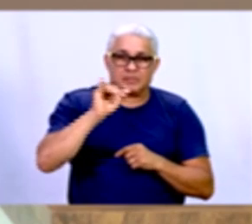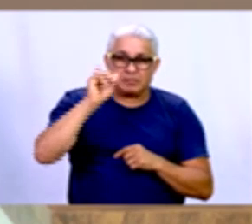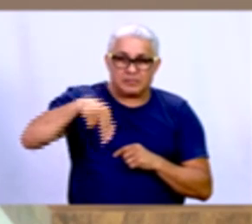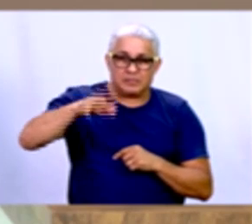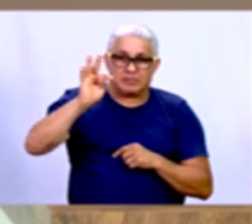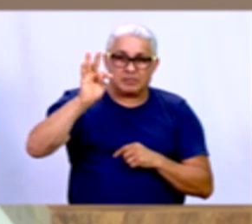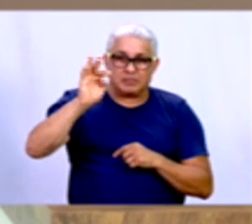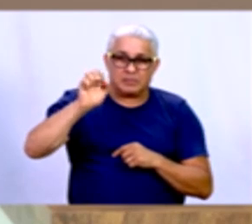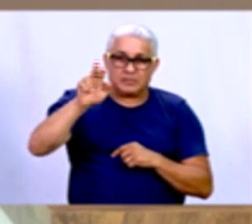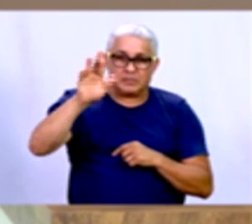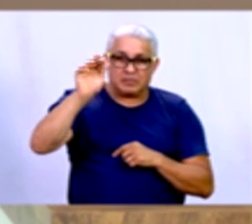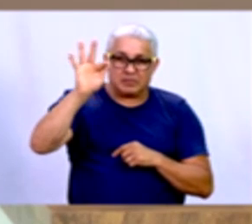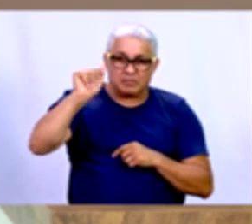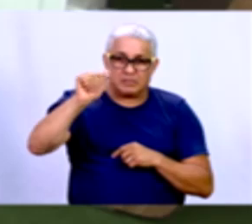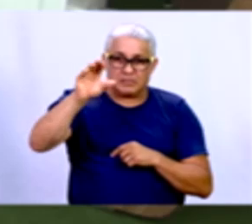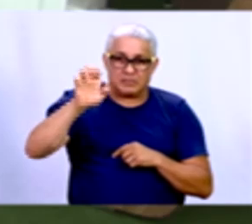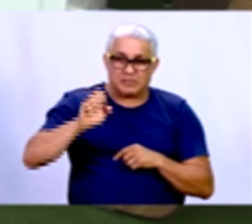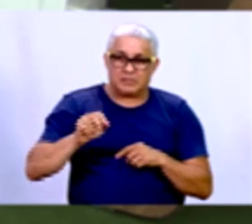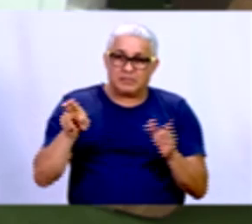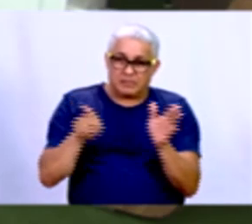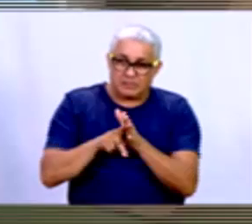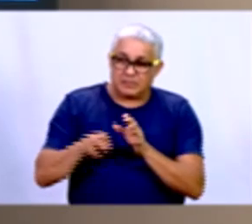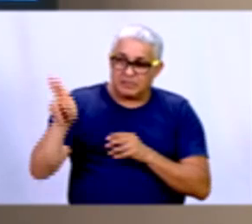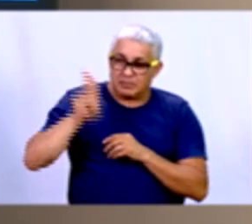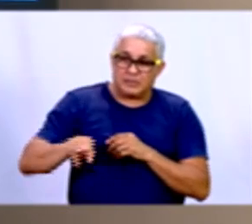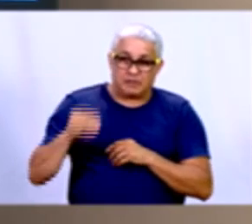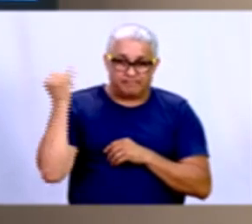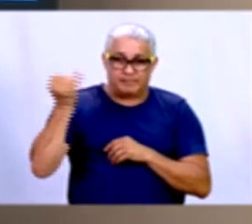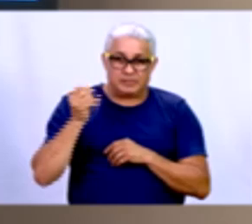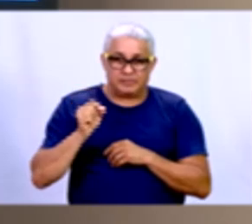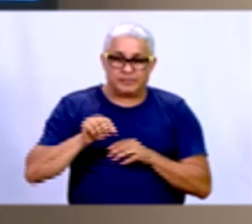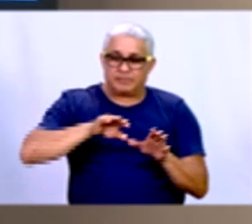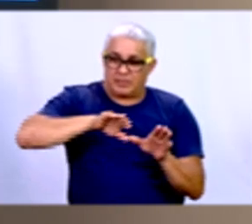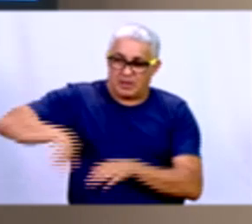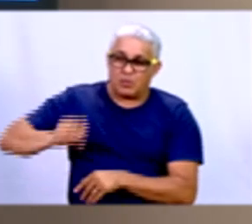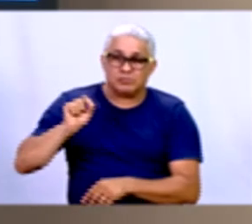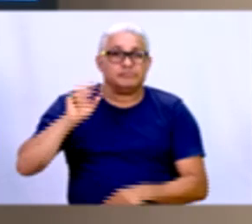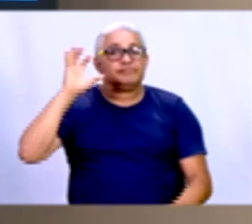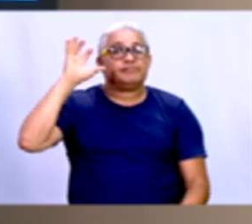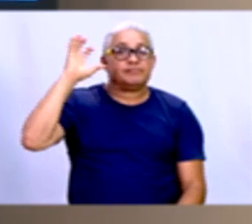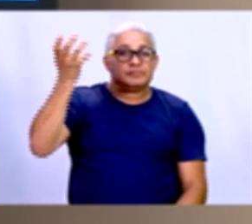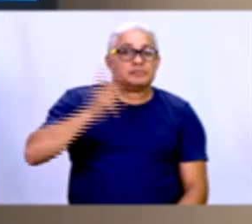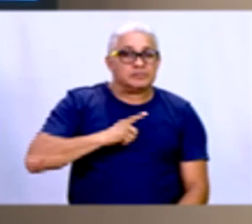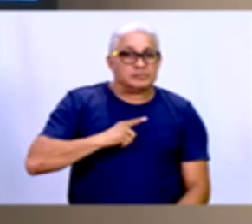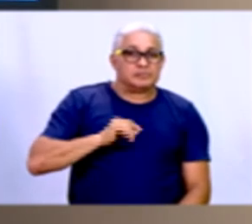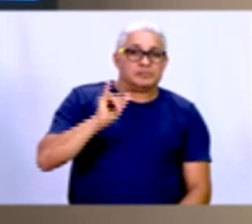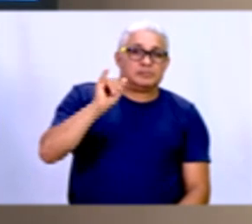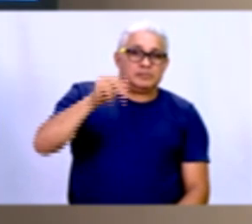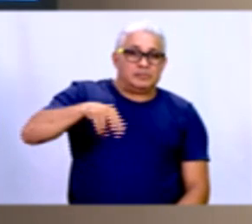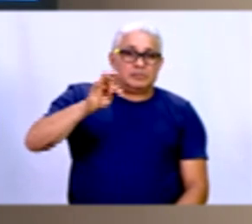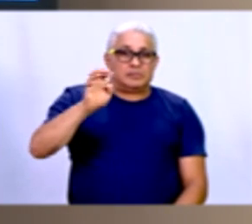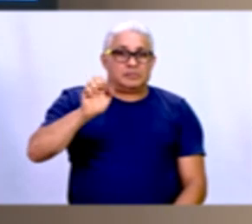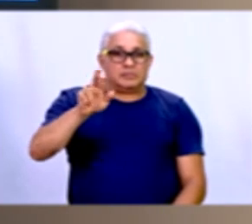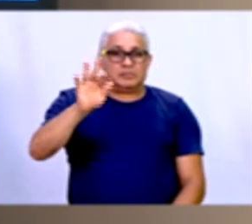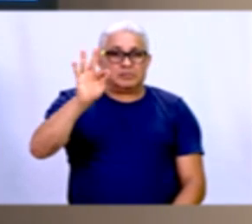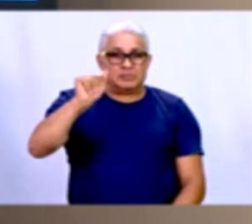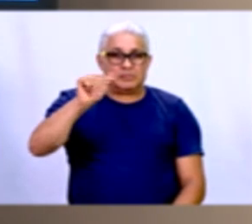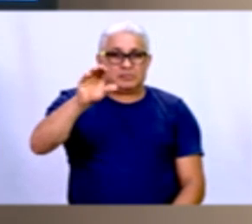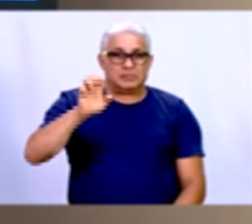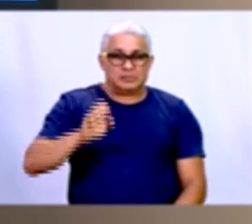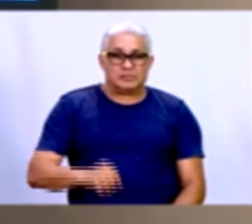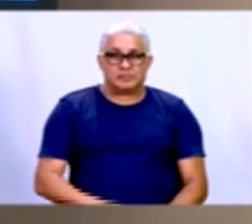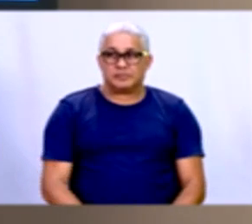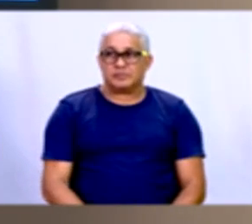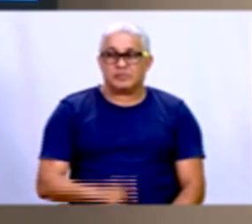do usuário, que é muito importante. Uhum. Então, o que vai acontecer quando a gente tem essas interfaces mal definidas, né? Aqui eu